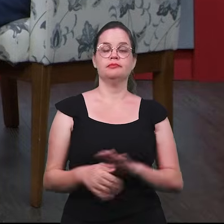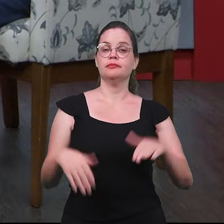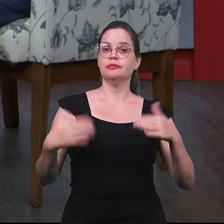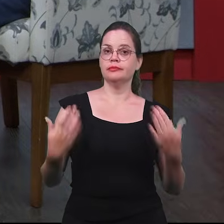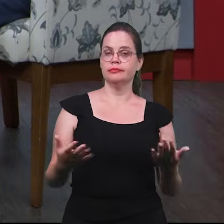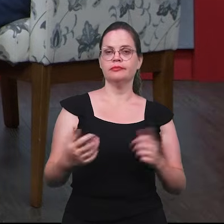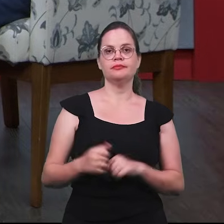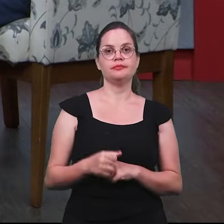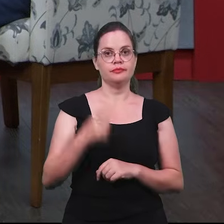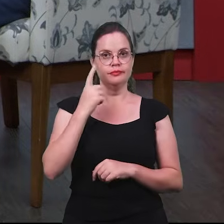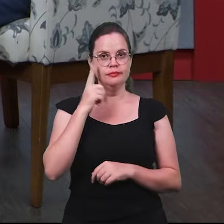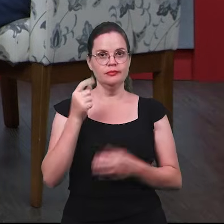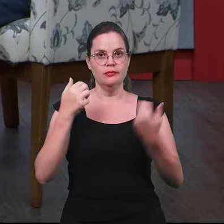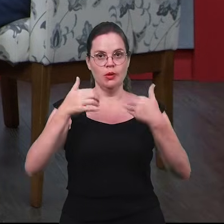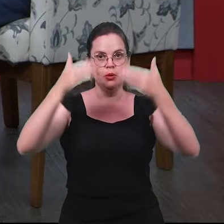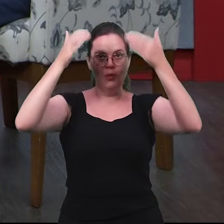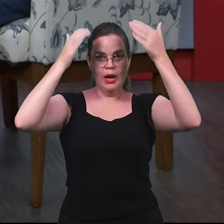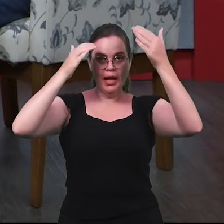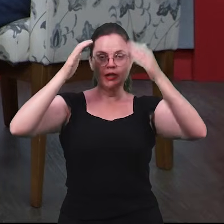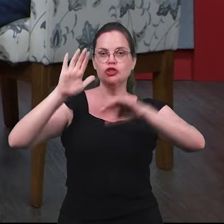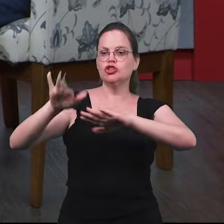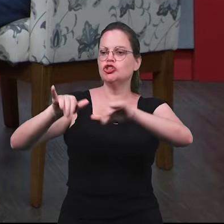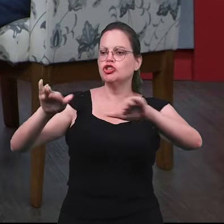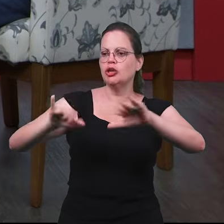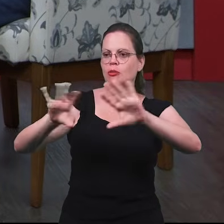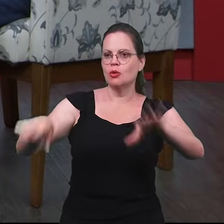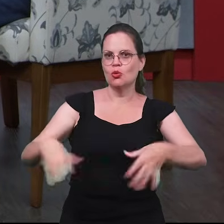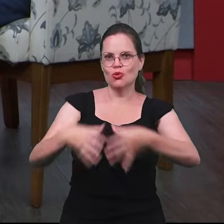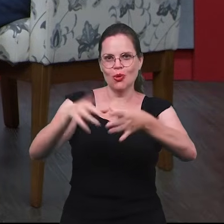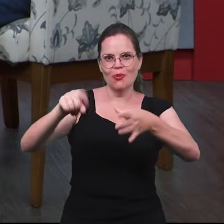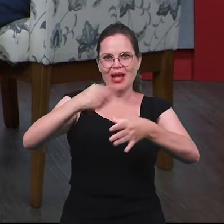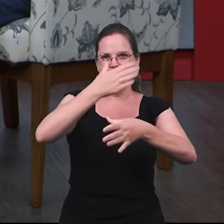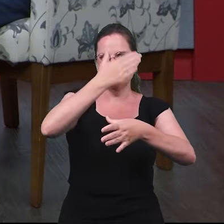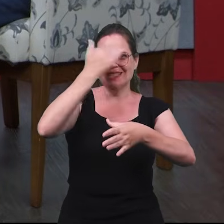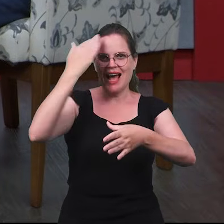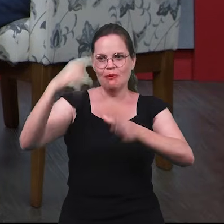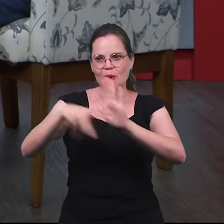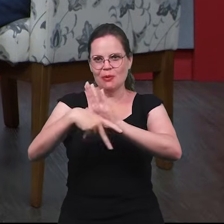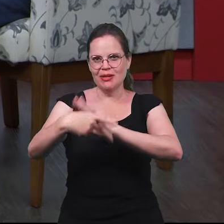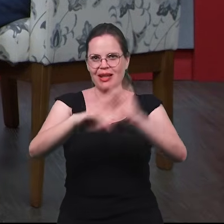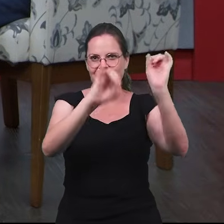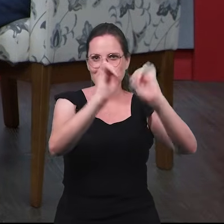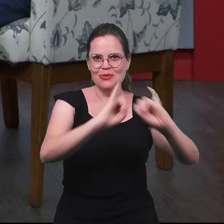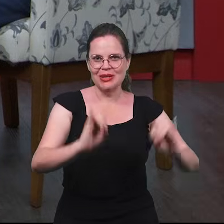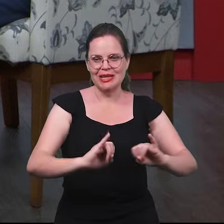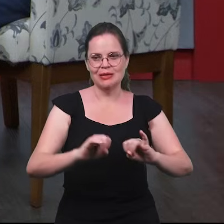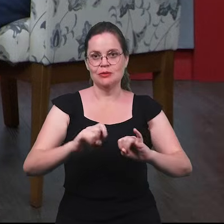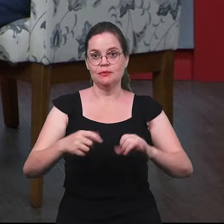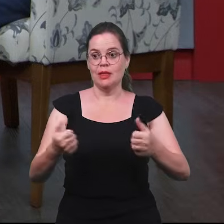ofertar, trouxe os sábios de Babilônia, que não conseguiram decifrar, chega a oferecer